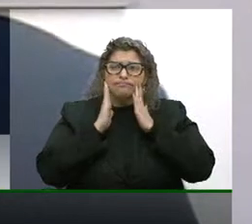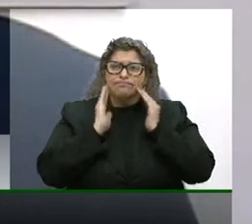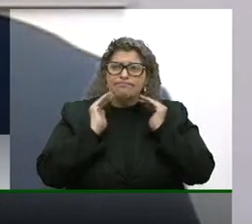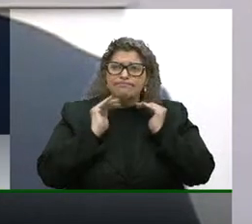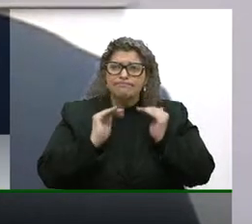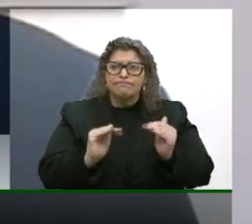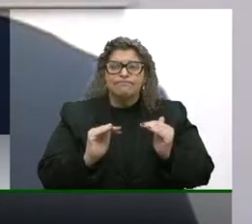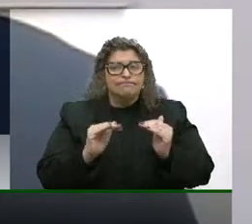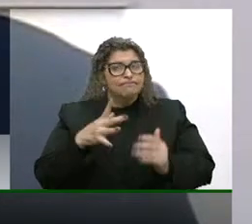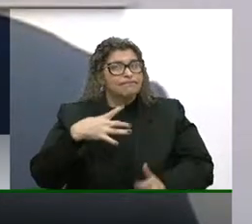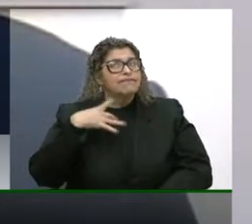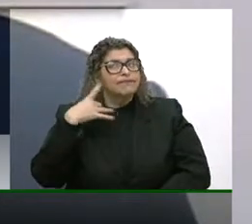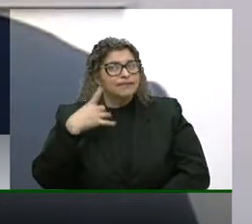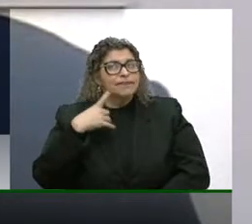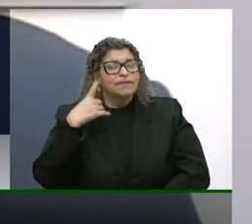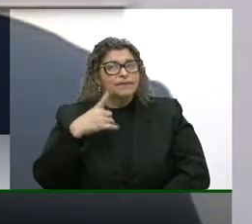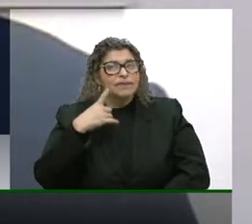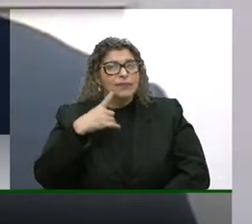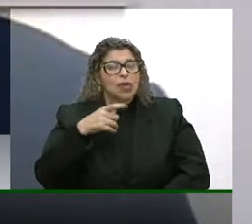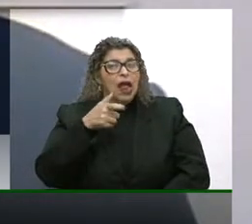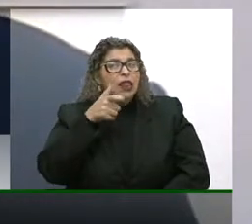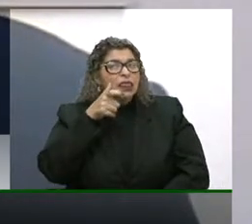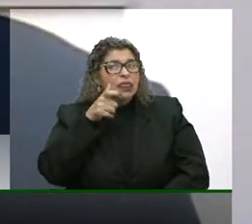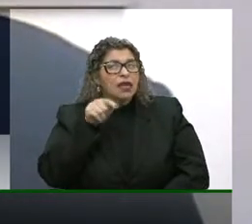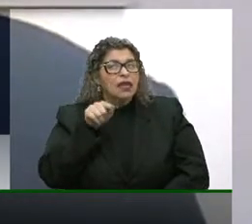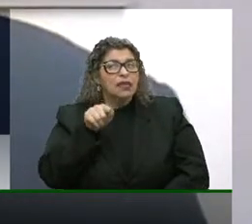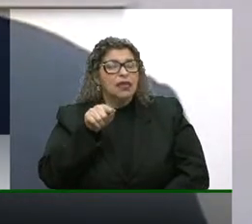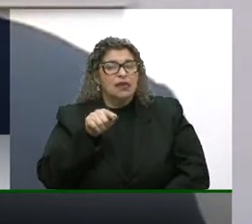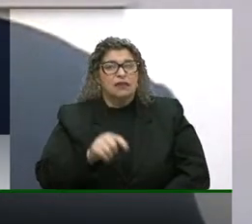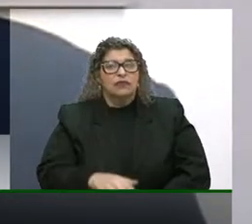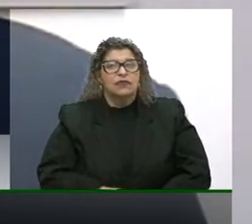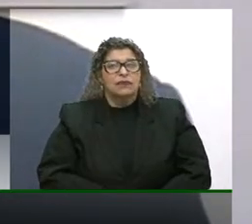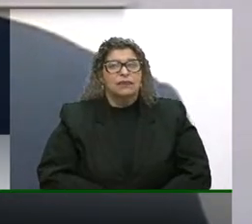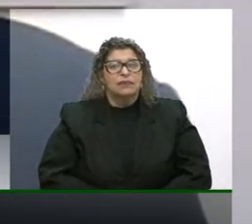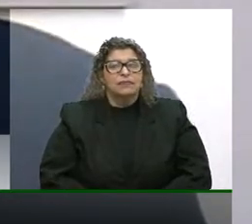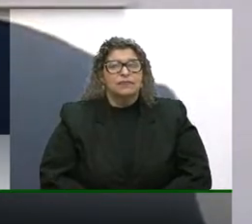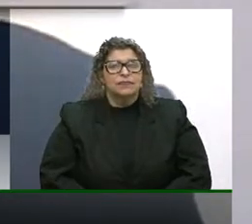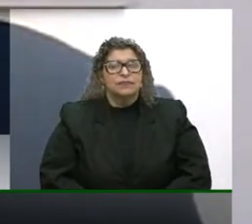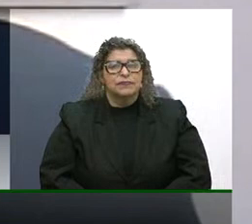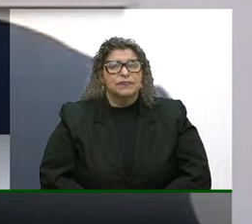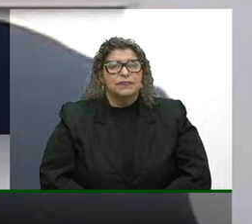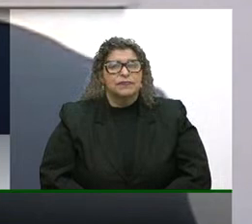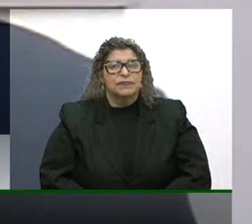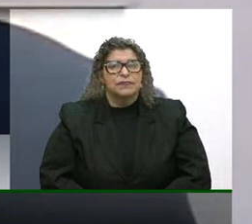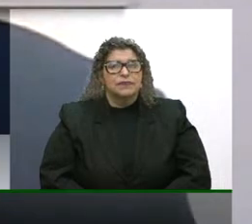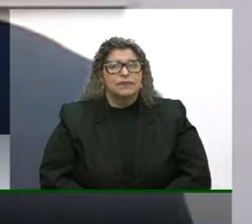respeitosamente, né, que atentem para esta questão. Muito obrigado.